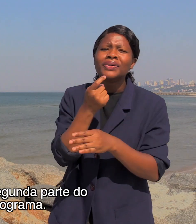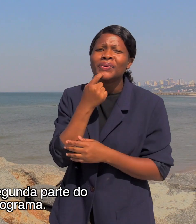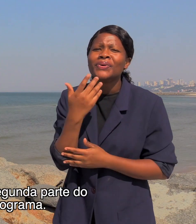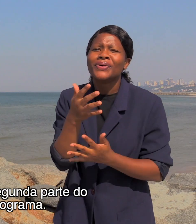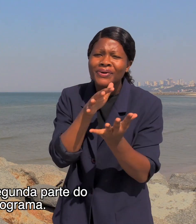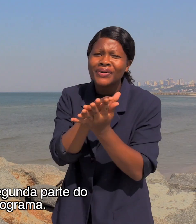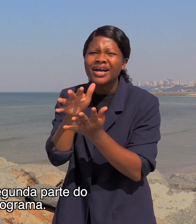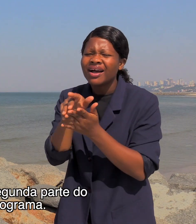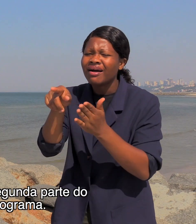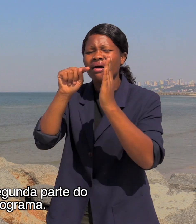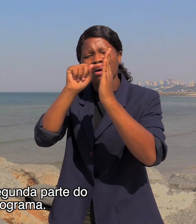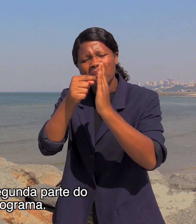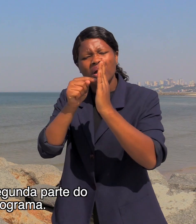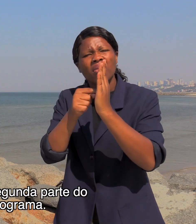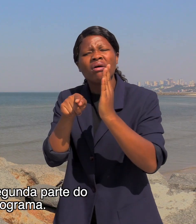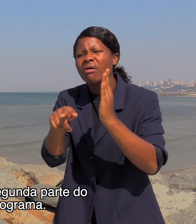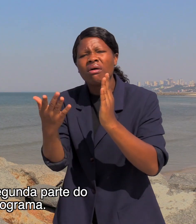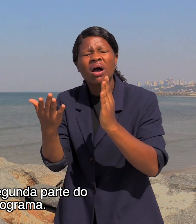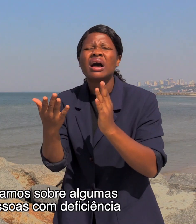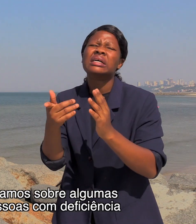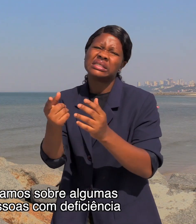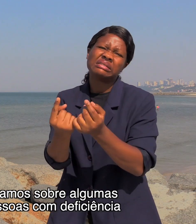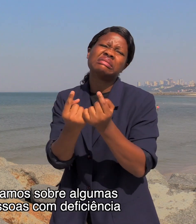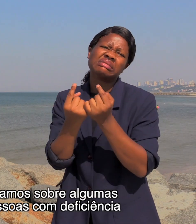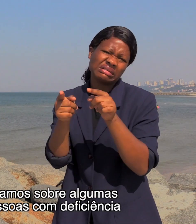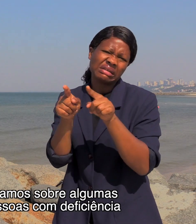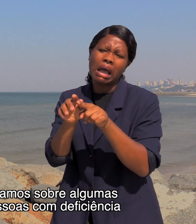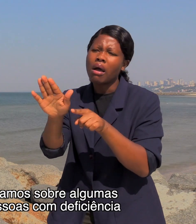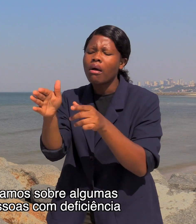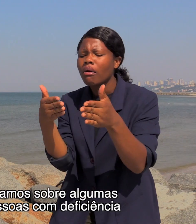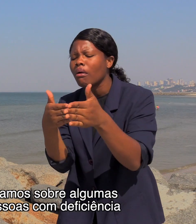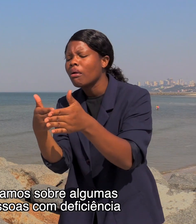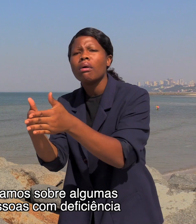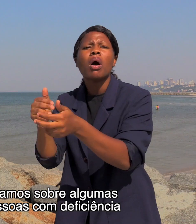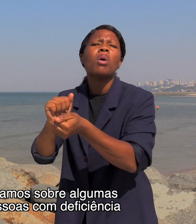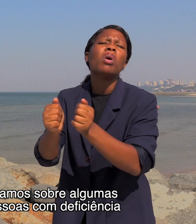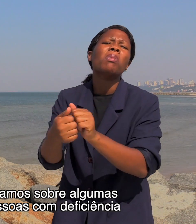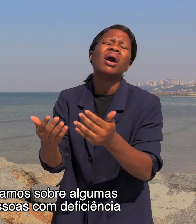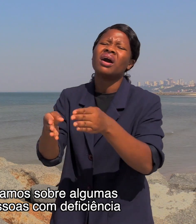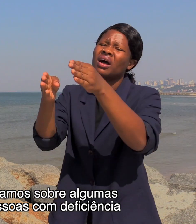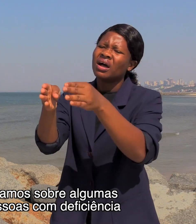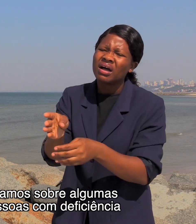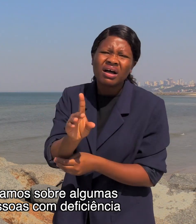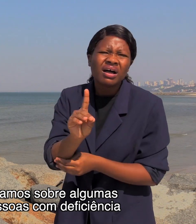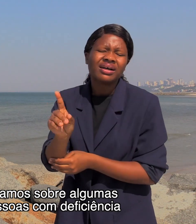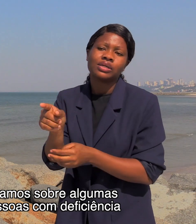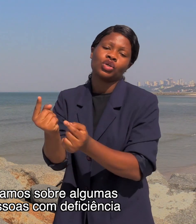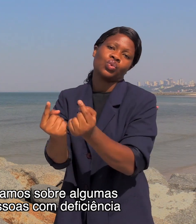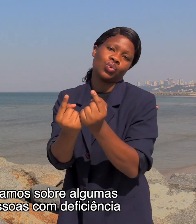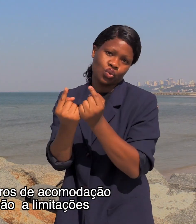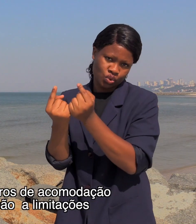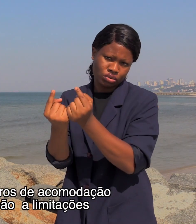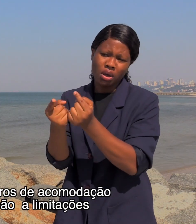Olá, bem-vindo à segunda parte do nosso programa. No primeiro bloco, falamos sobre algumas limitações que as pessoas